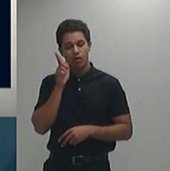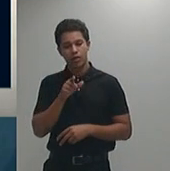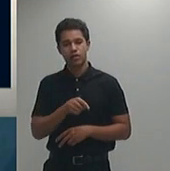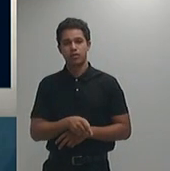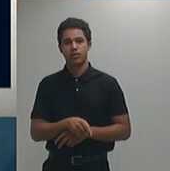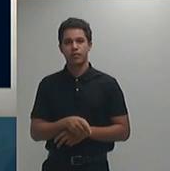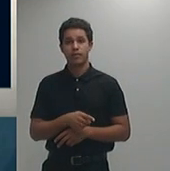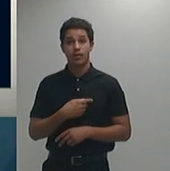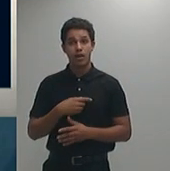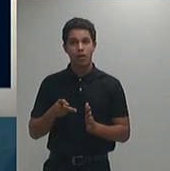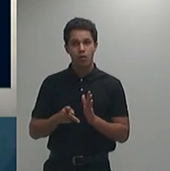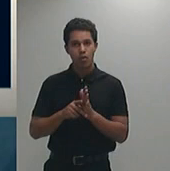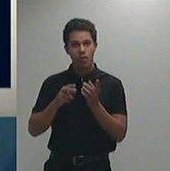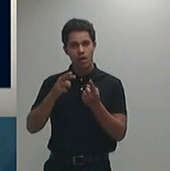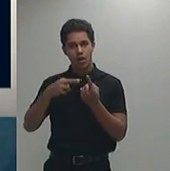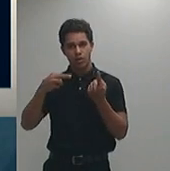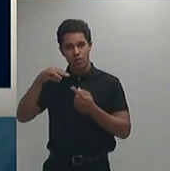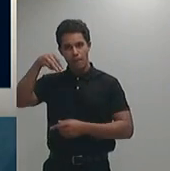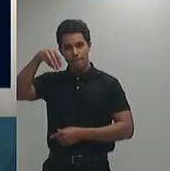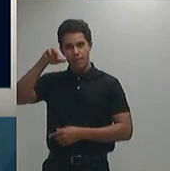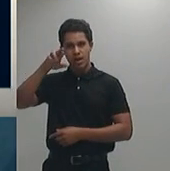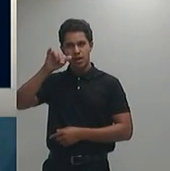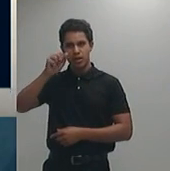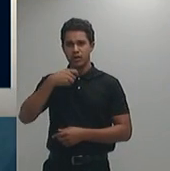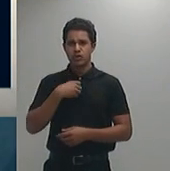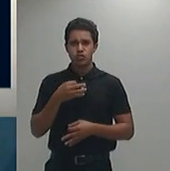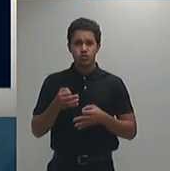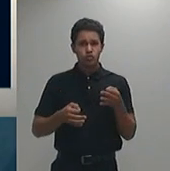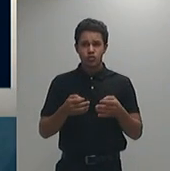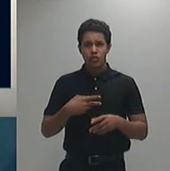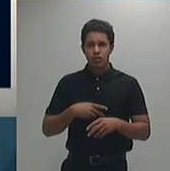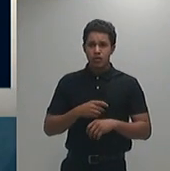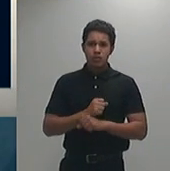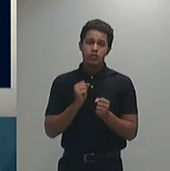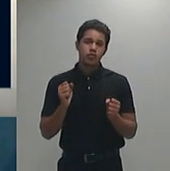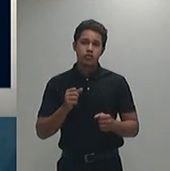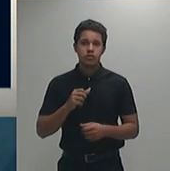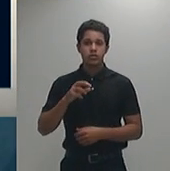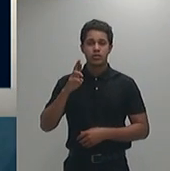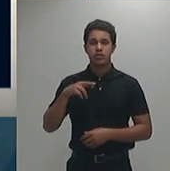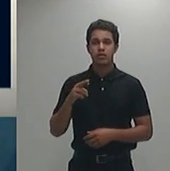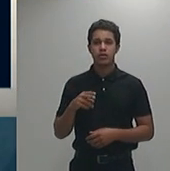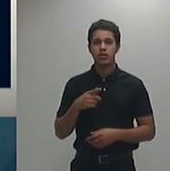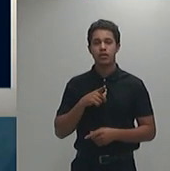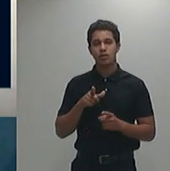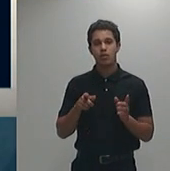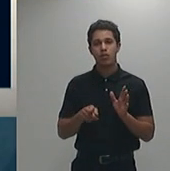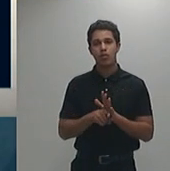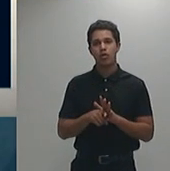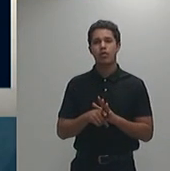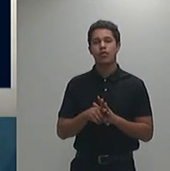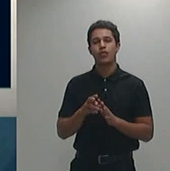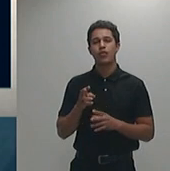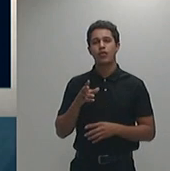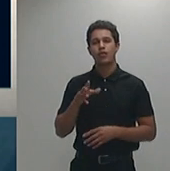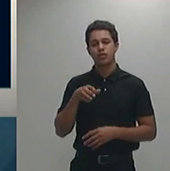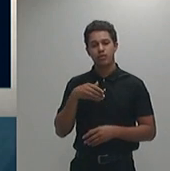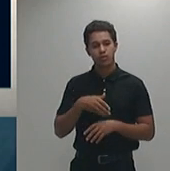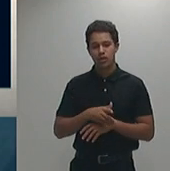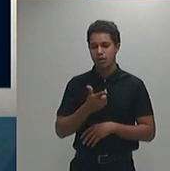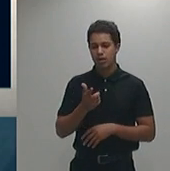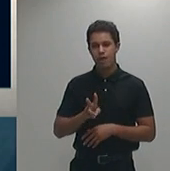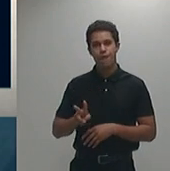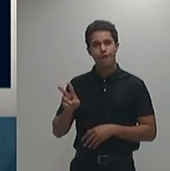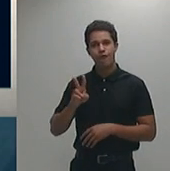eminente relatora Ministra Maria Isabel julgou improcedente a rescisória em síntese ao fundamento de que não houve violação